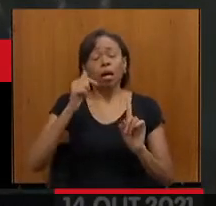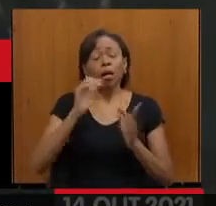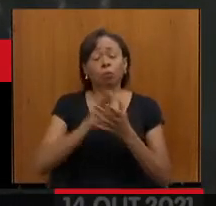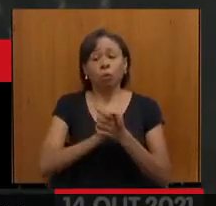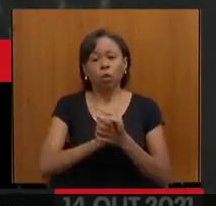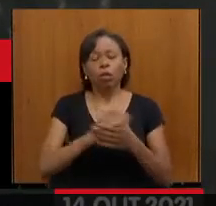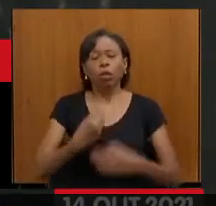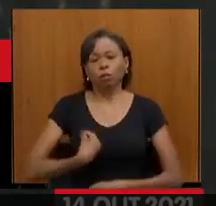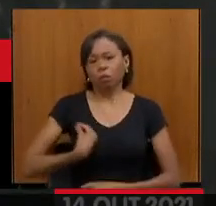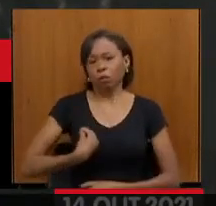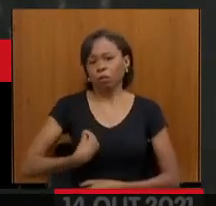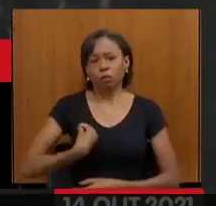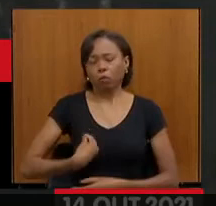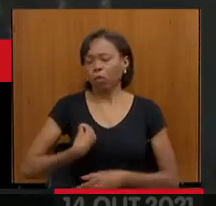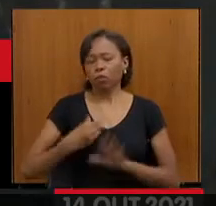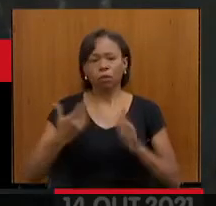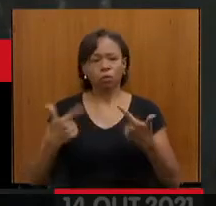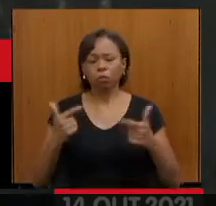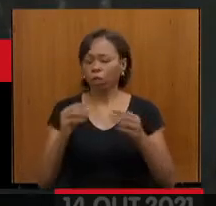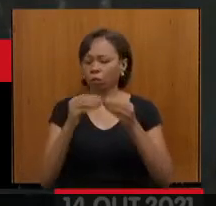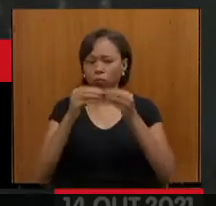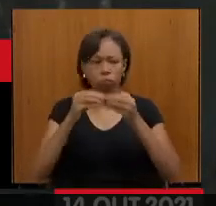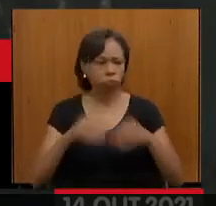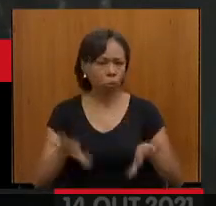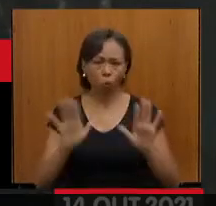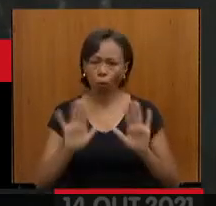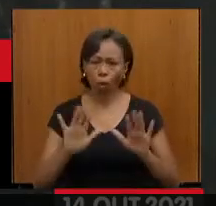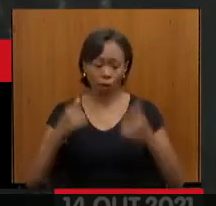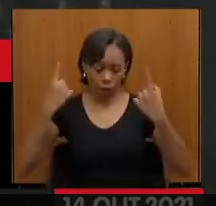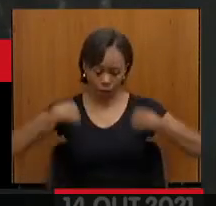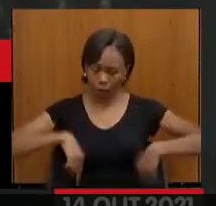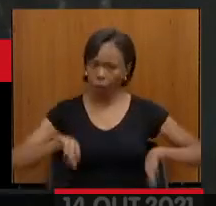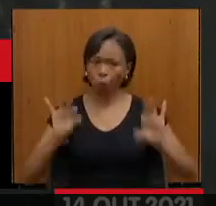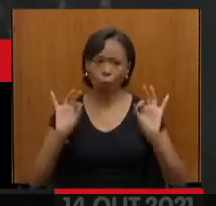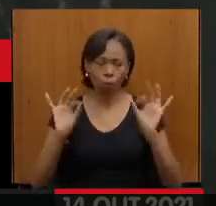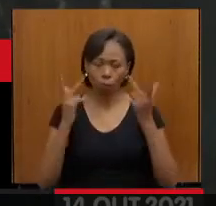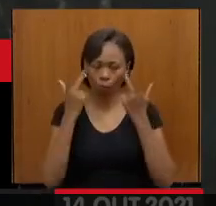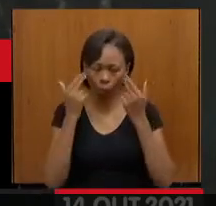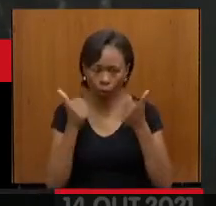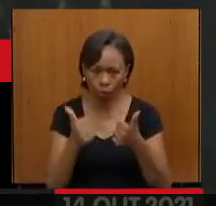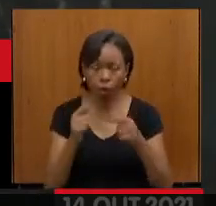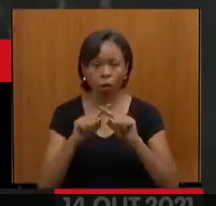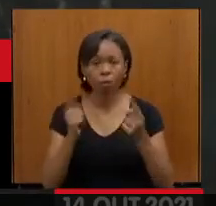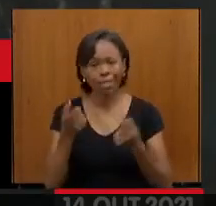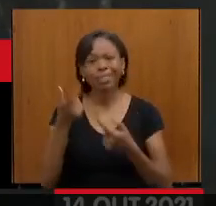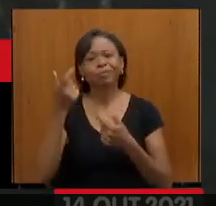física, guardou bastante sequelas emocionais. Meu filho